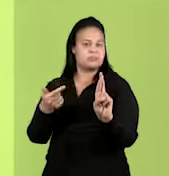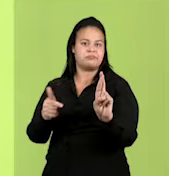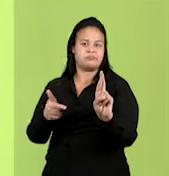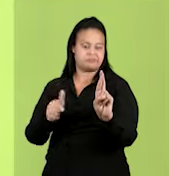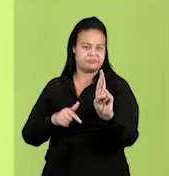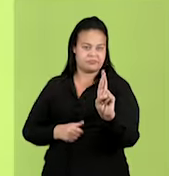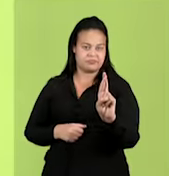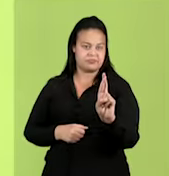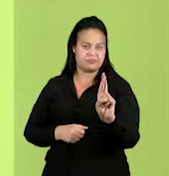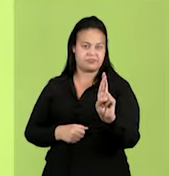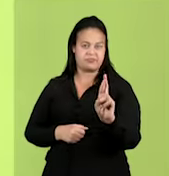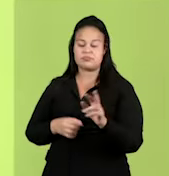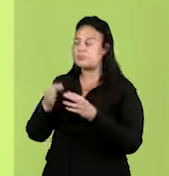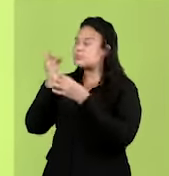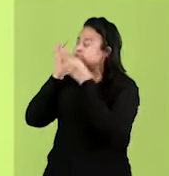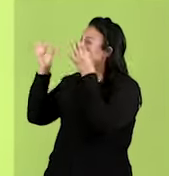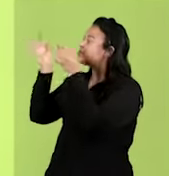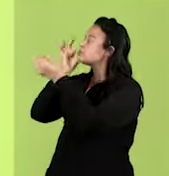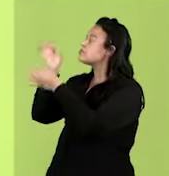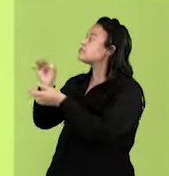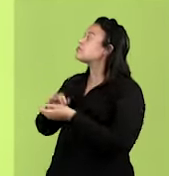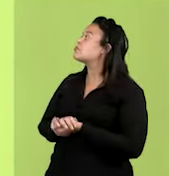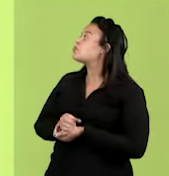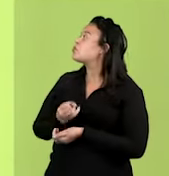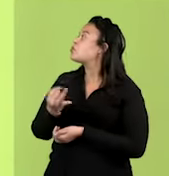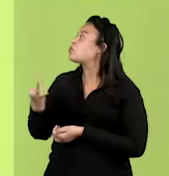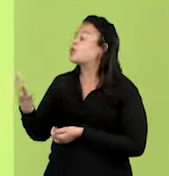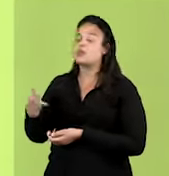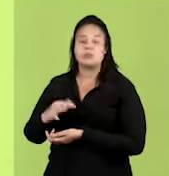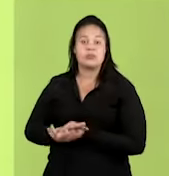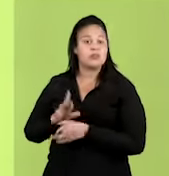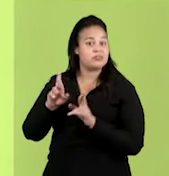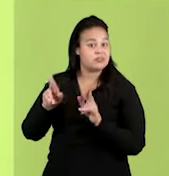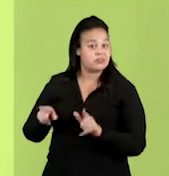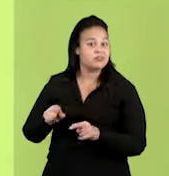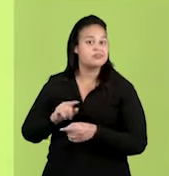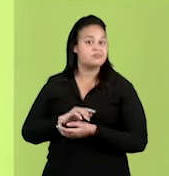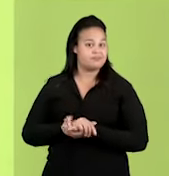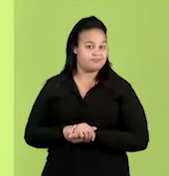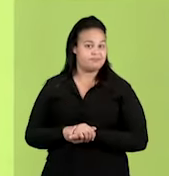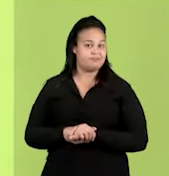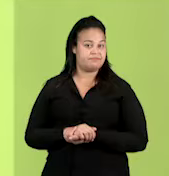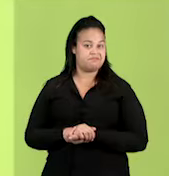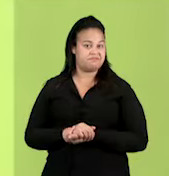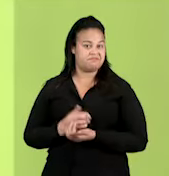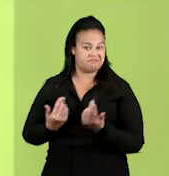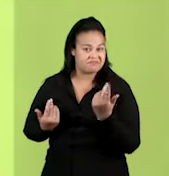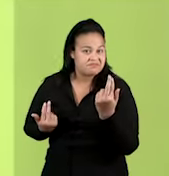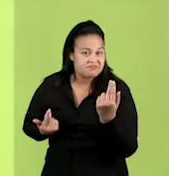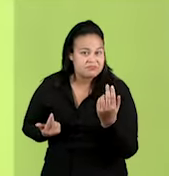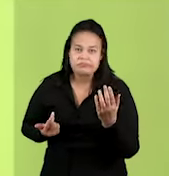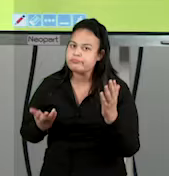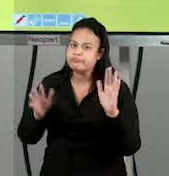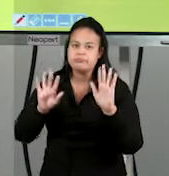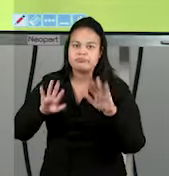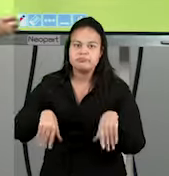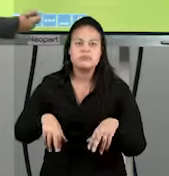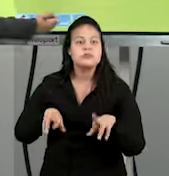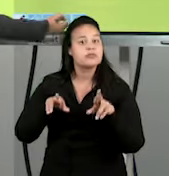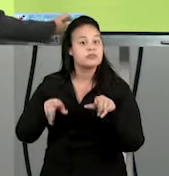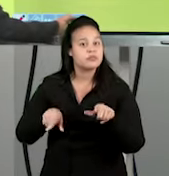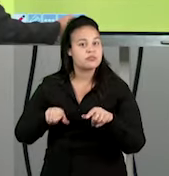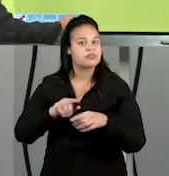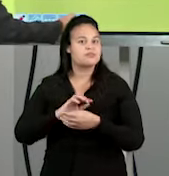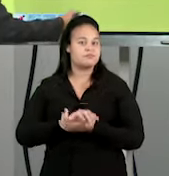aqui para vocês verem como que seria a medida do raio, olha. Então, não é a mesma coisa, certo?